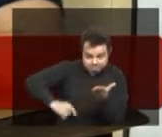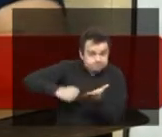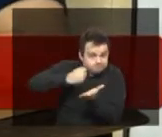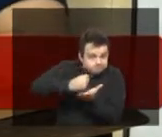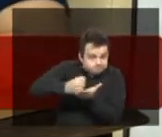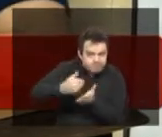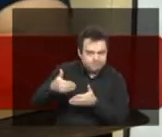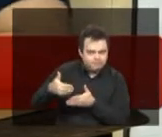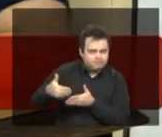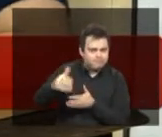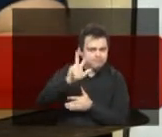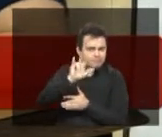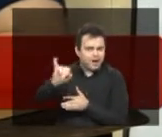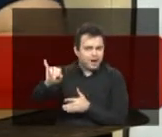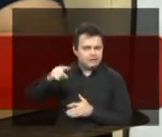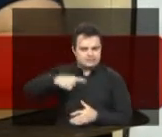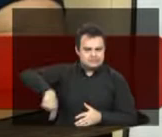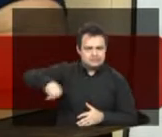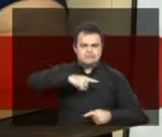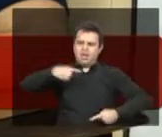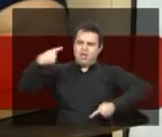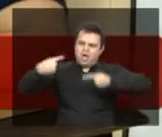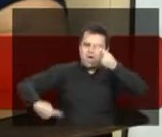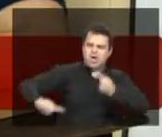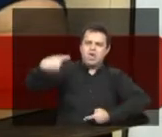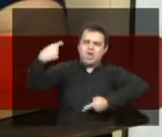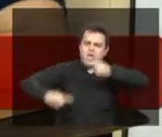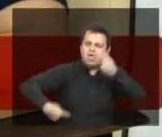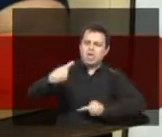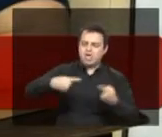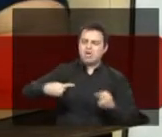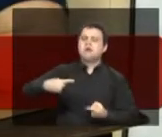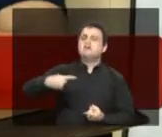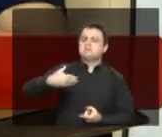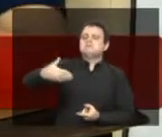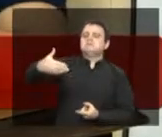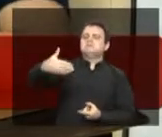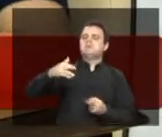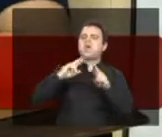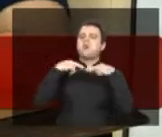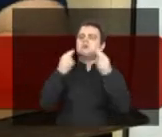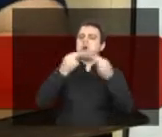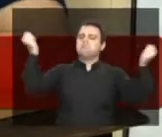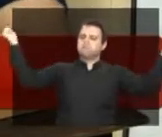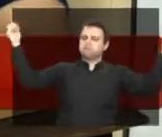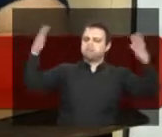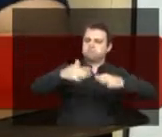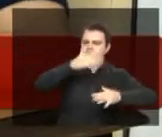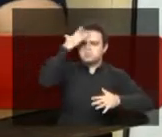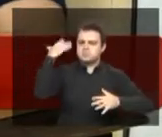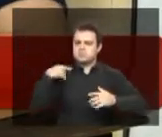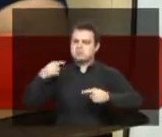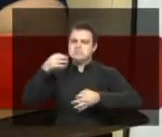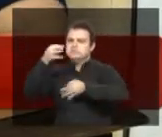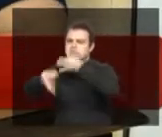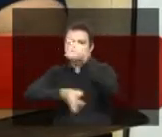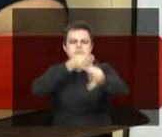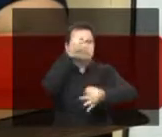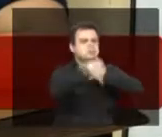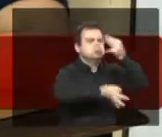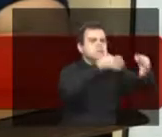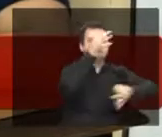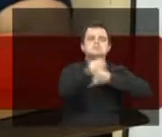alguns dias aí, a gente continua discutindo porque ainda tem audiências públicas que estão discutindo também os interesses aí